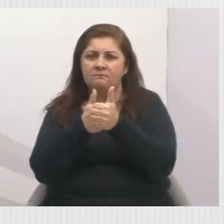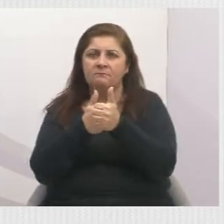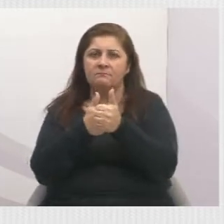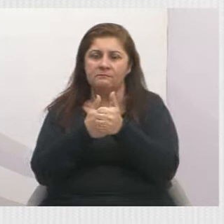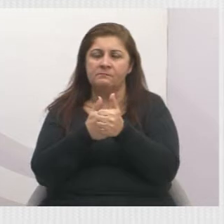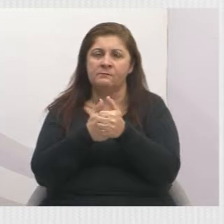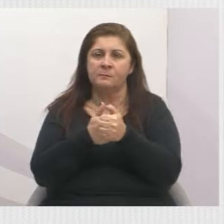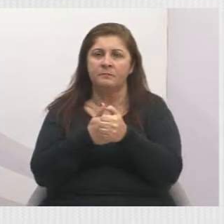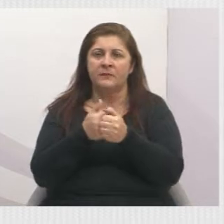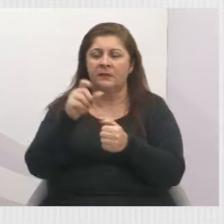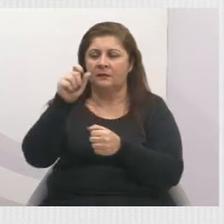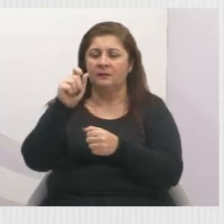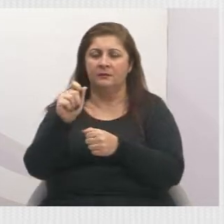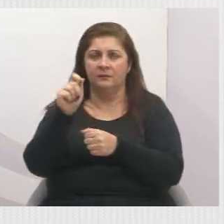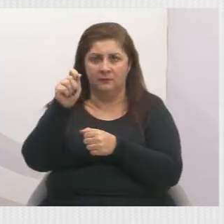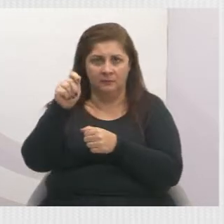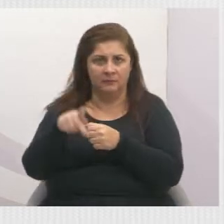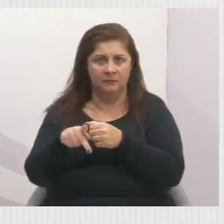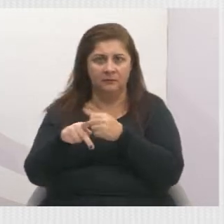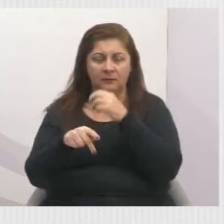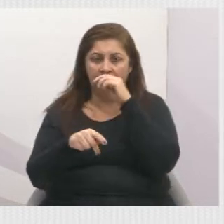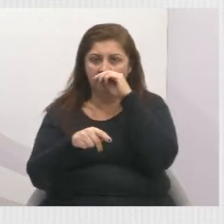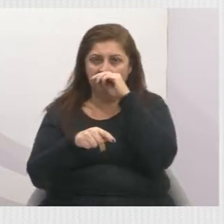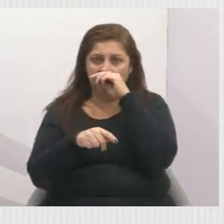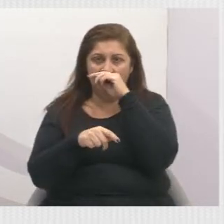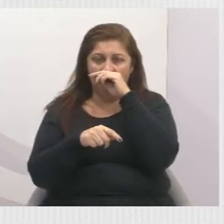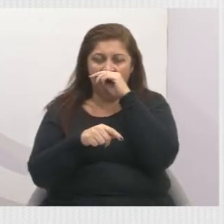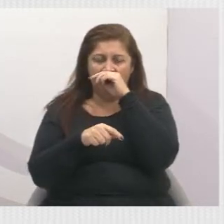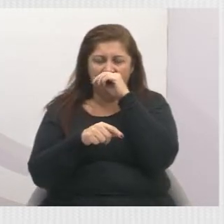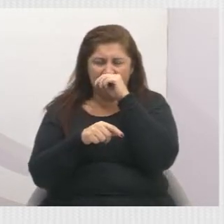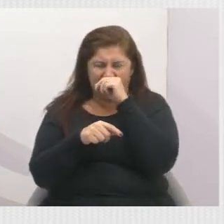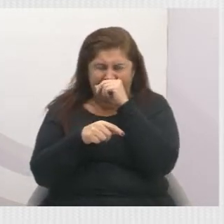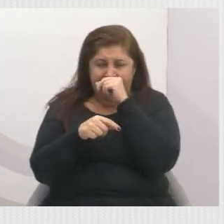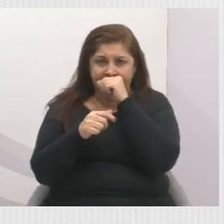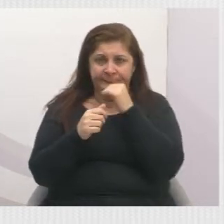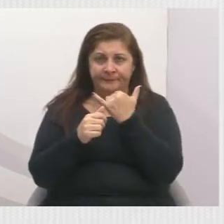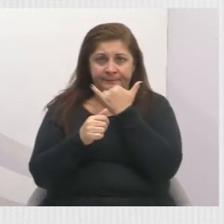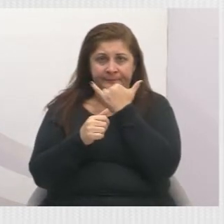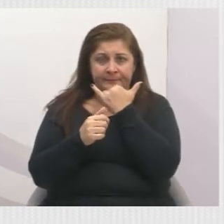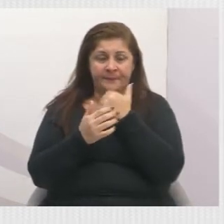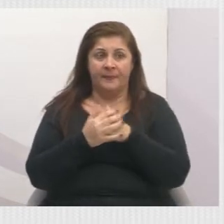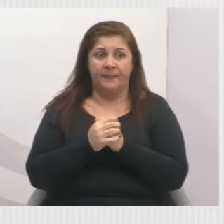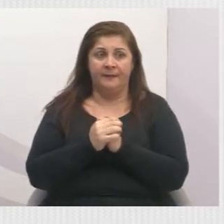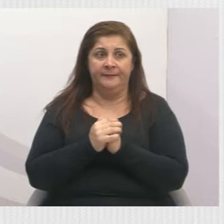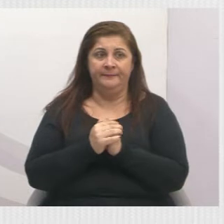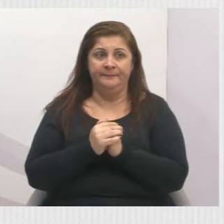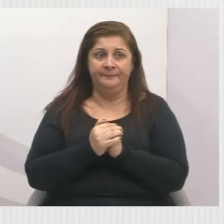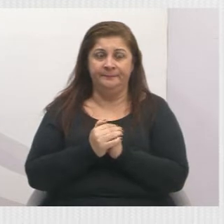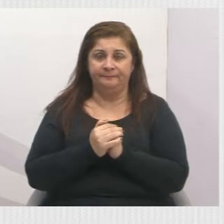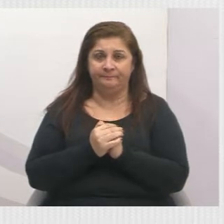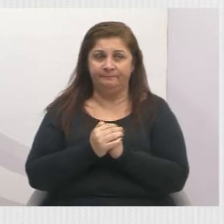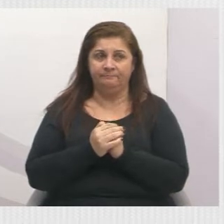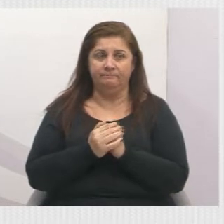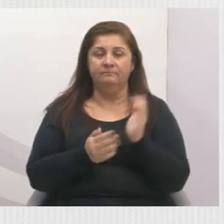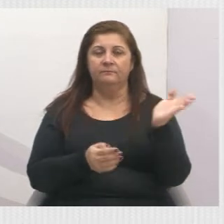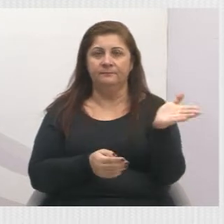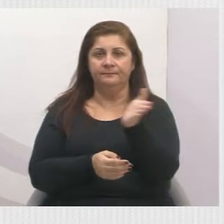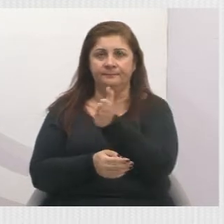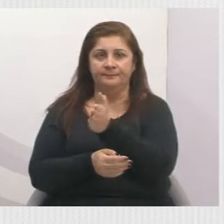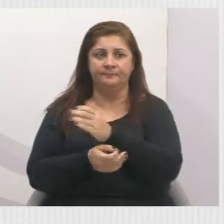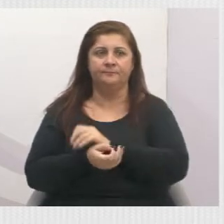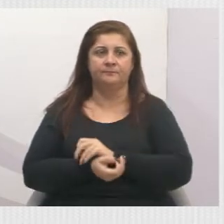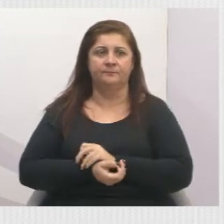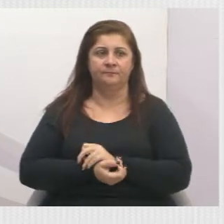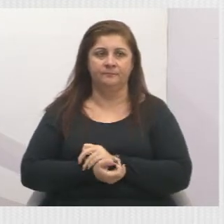pudermos a sua aposentadoria do vencimento que ele recebia quando na atividade. Uma outra